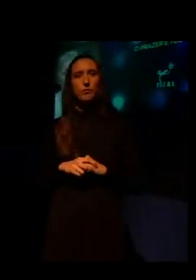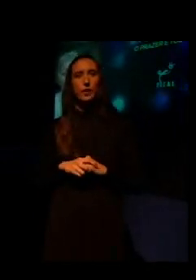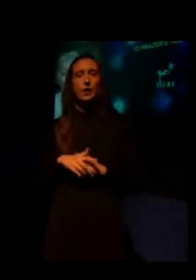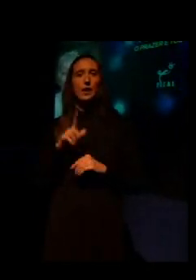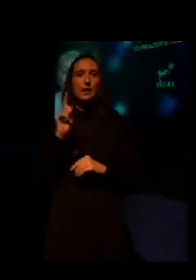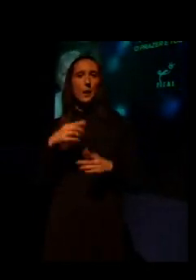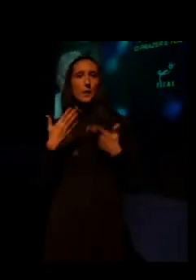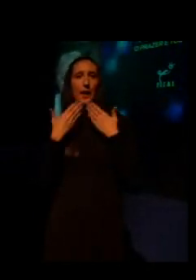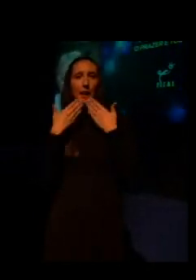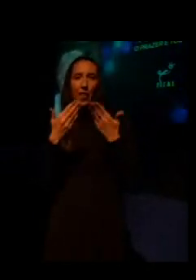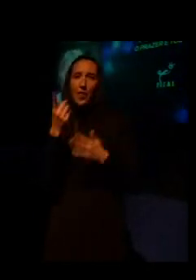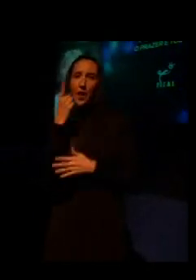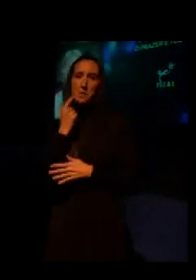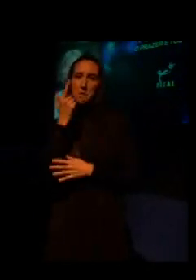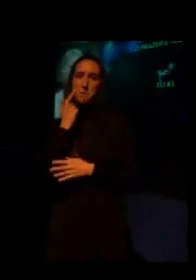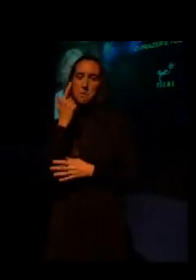Agradezco a Almería